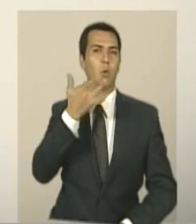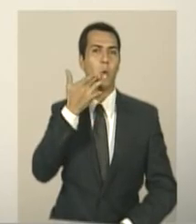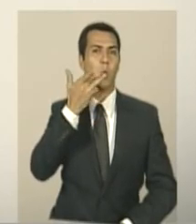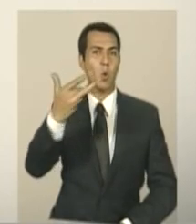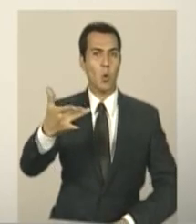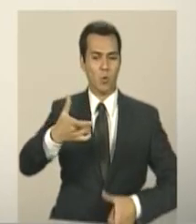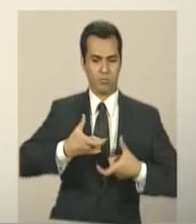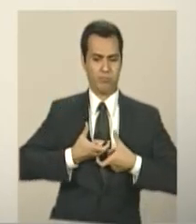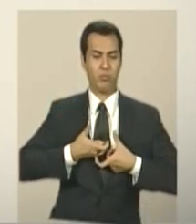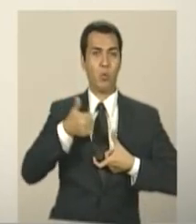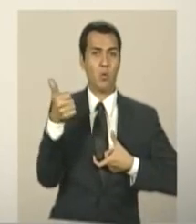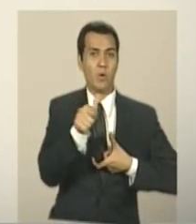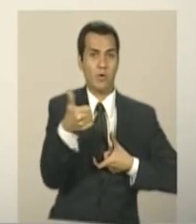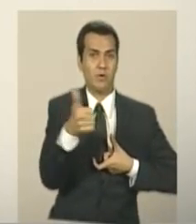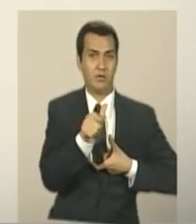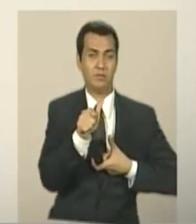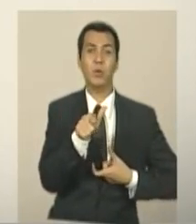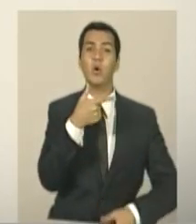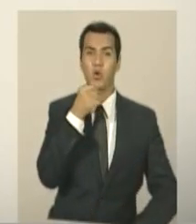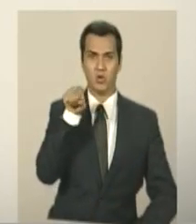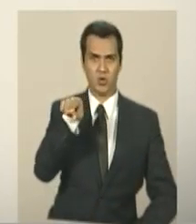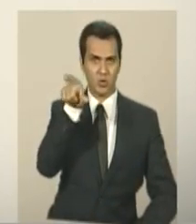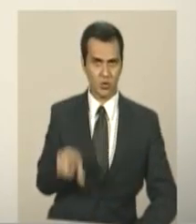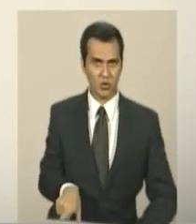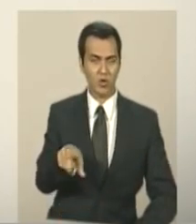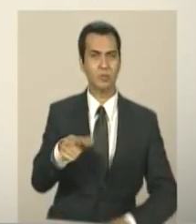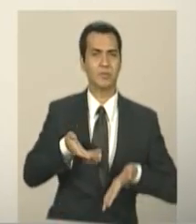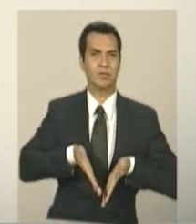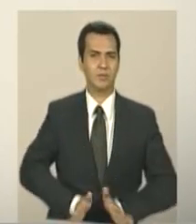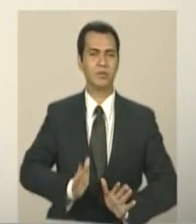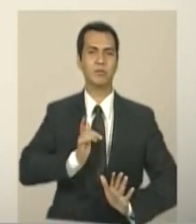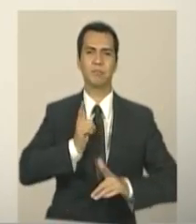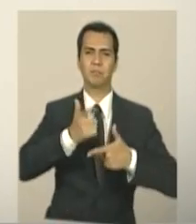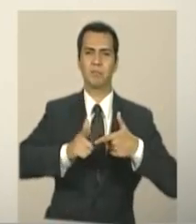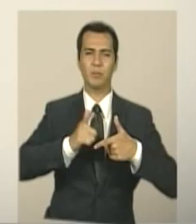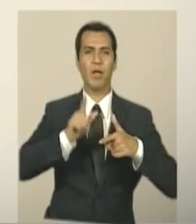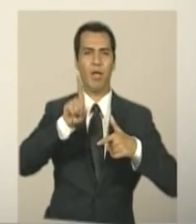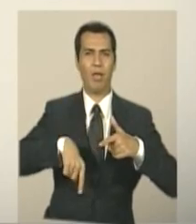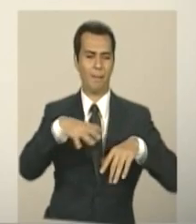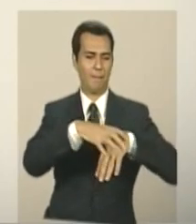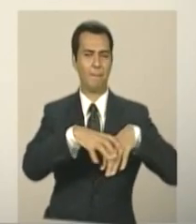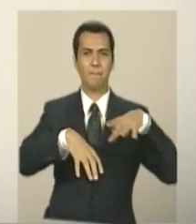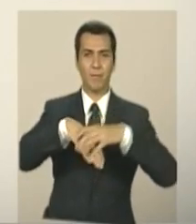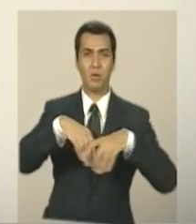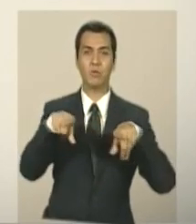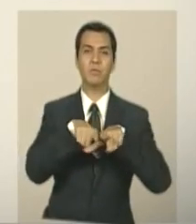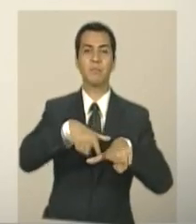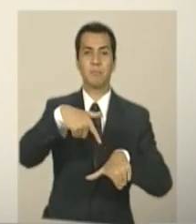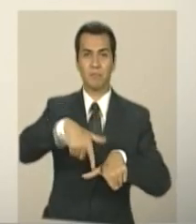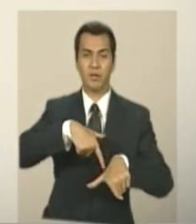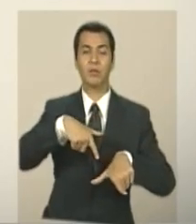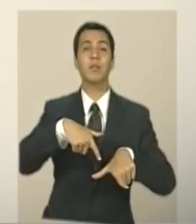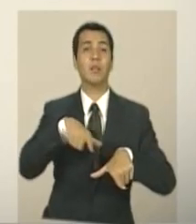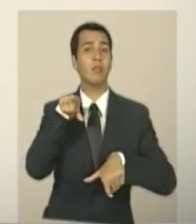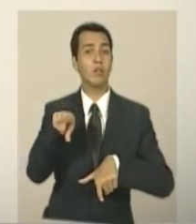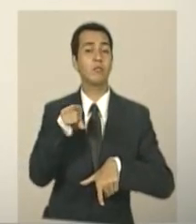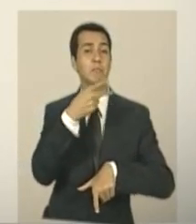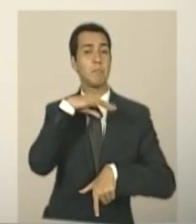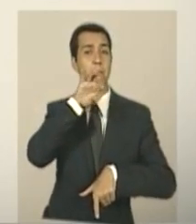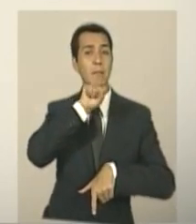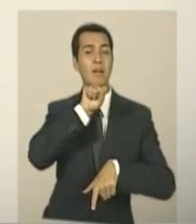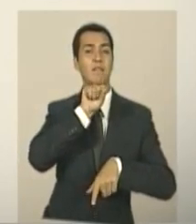desde que nasceu com uma formação nos pés e nas mãos o Daniel teve o apoio firme de seus pais para viver essa